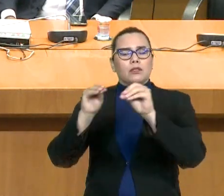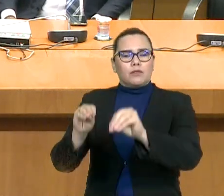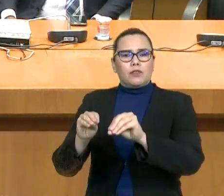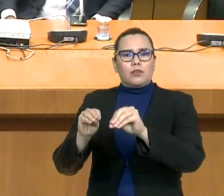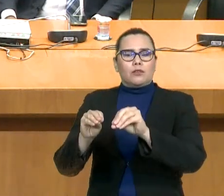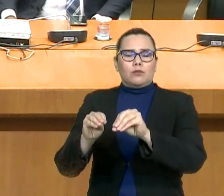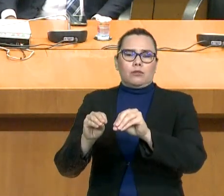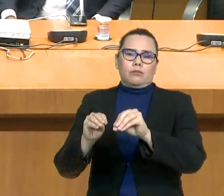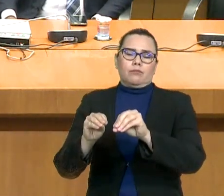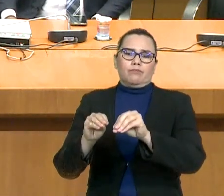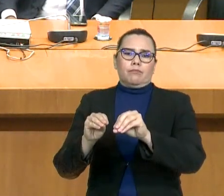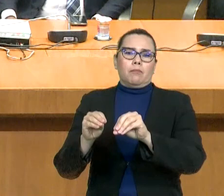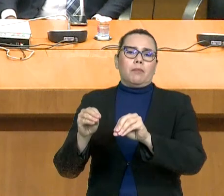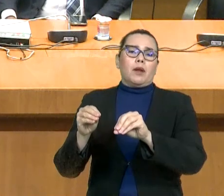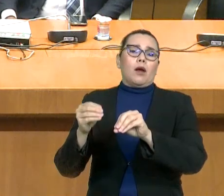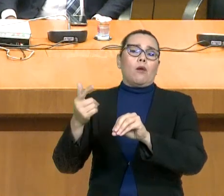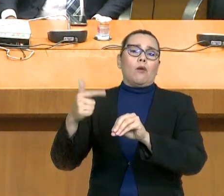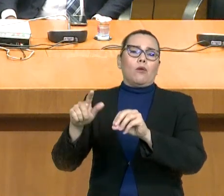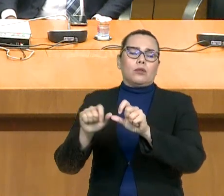estavam anunciadas.